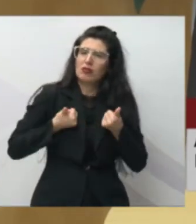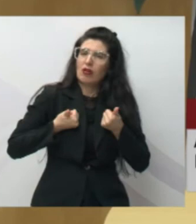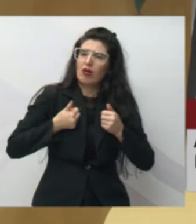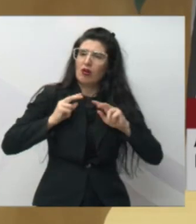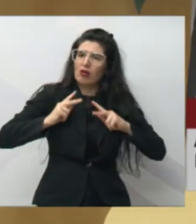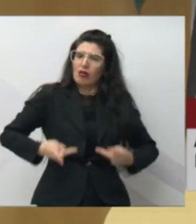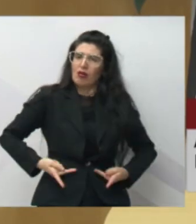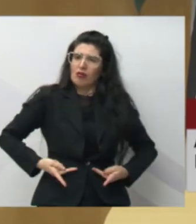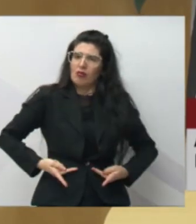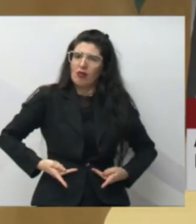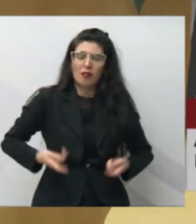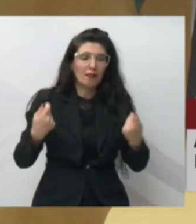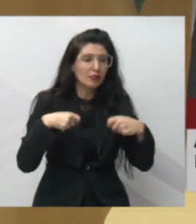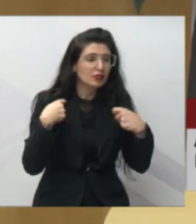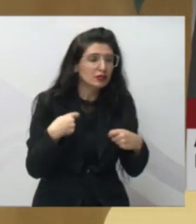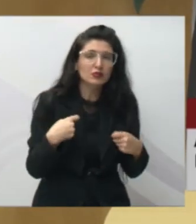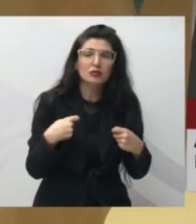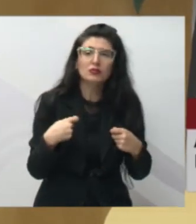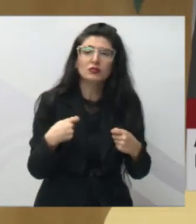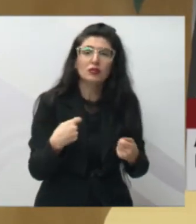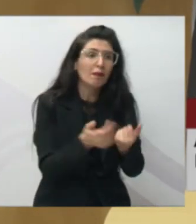precisa sobreviver.